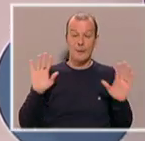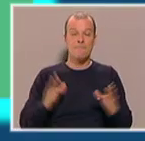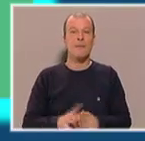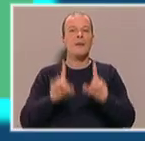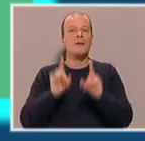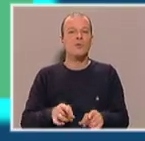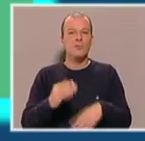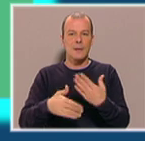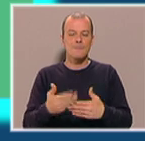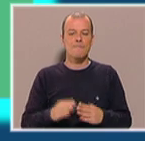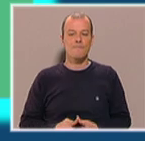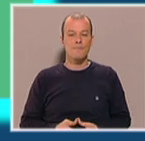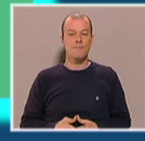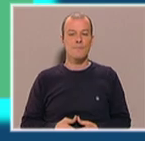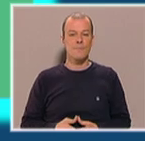começar.